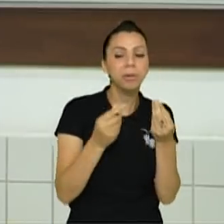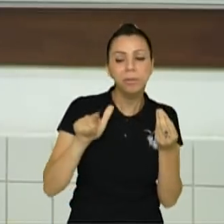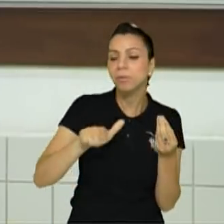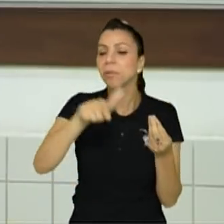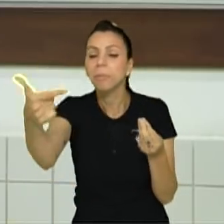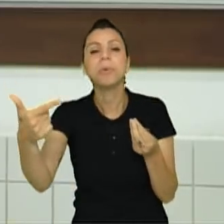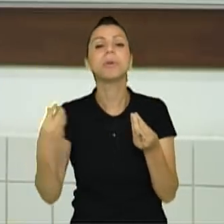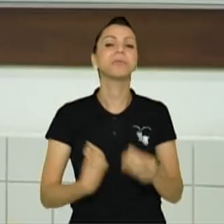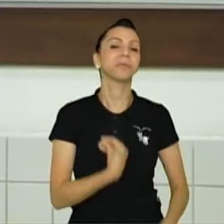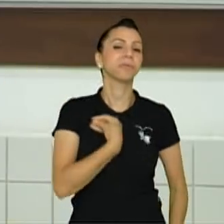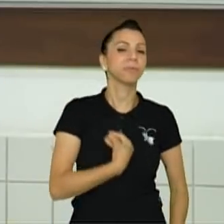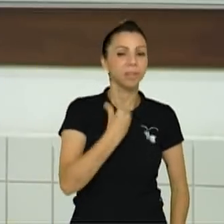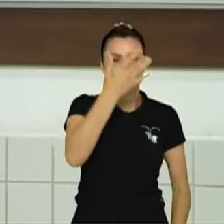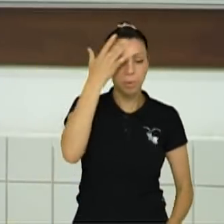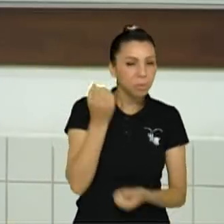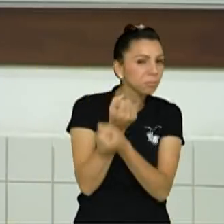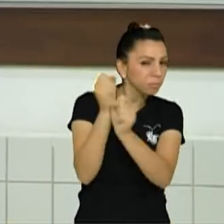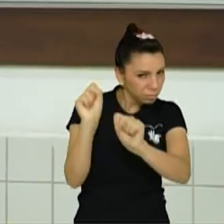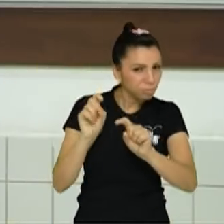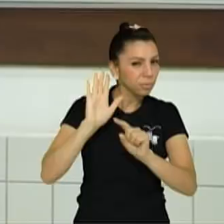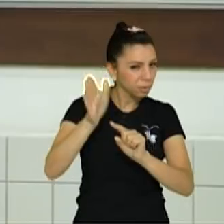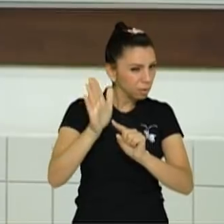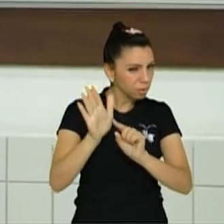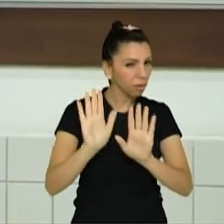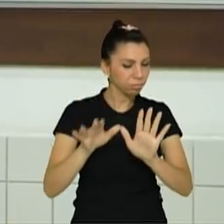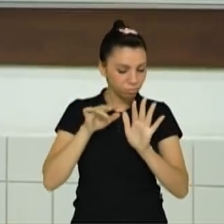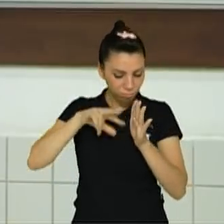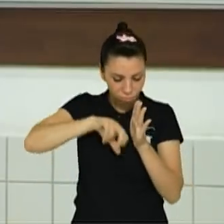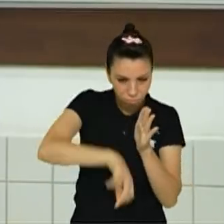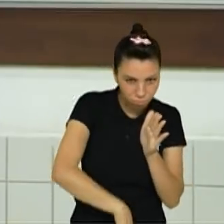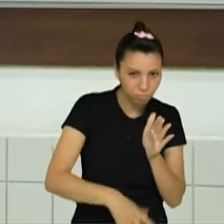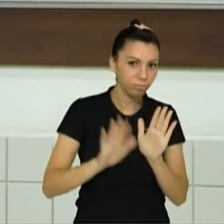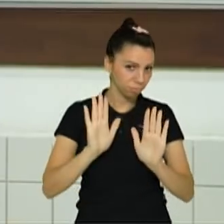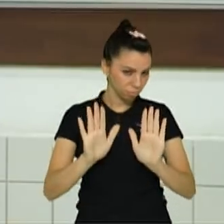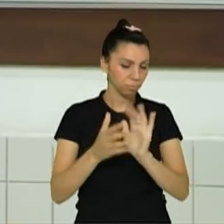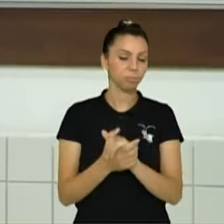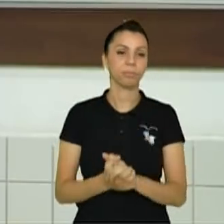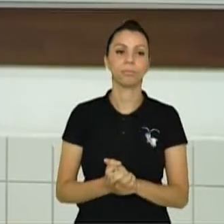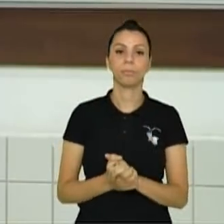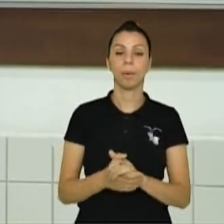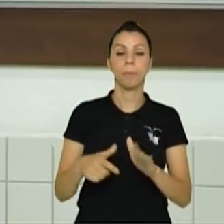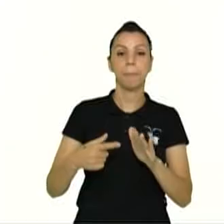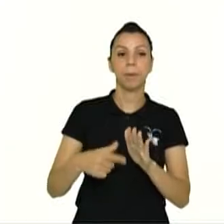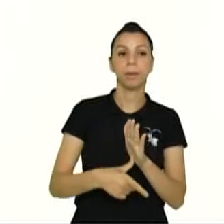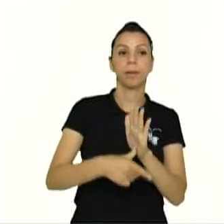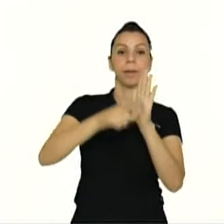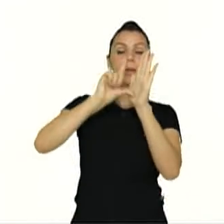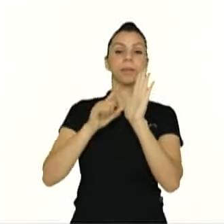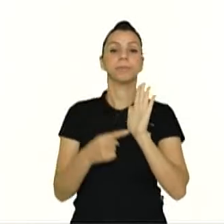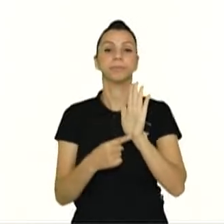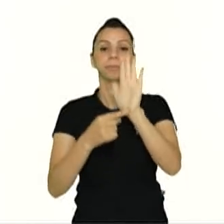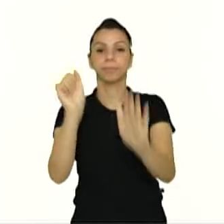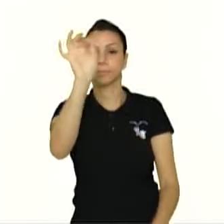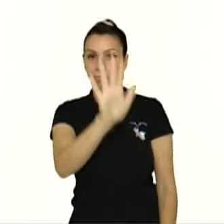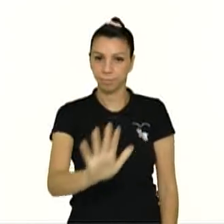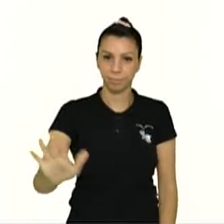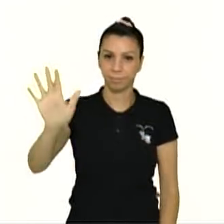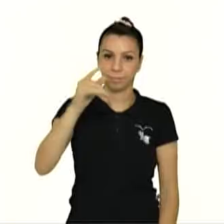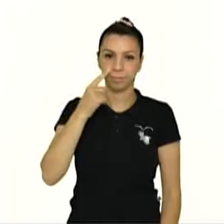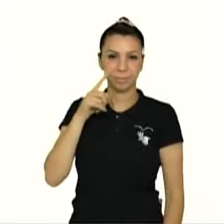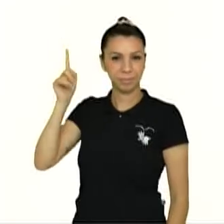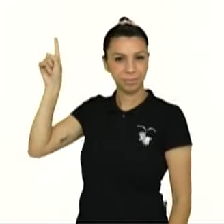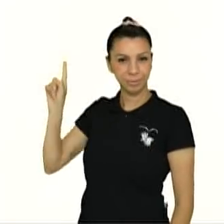desses recém-libertos? Nós já vamos aprofundar. Antes, eu quero apresentar para vocês essa imagem aqui,